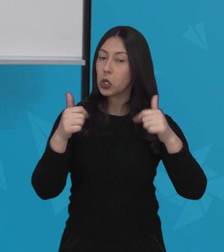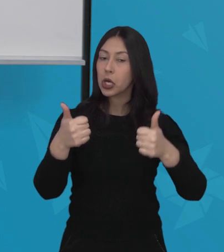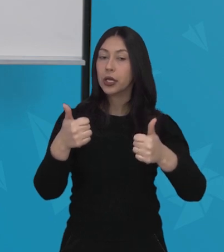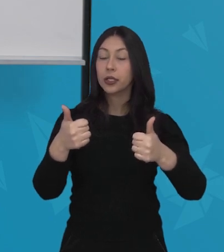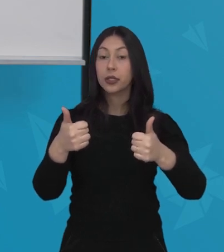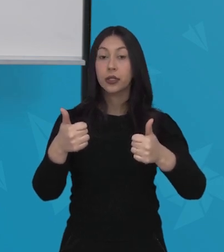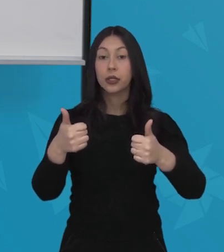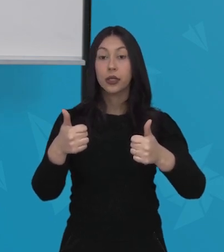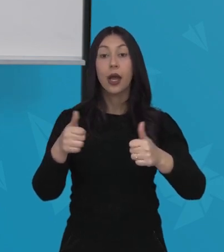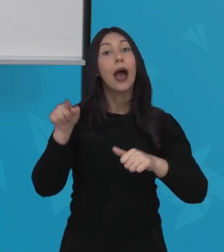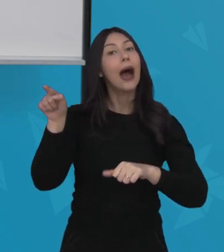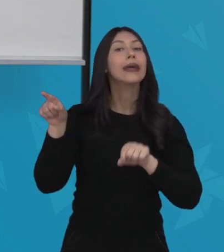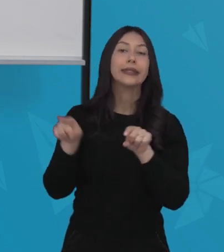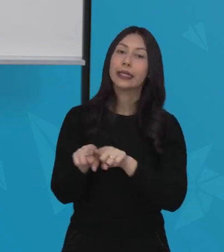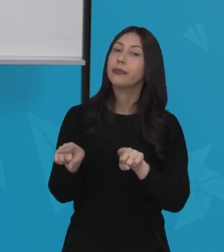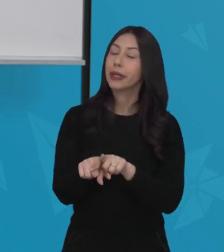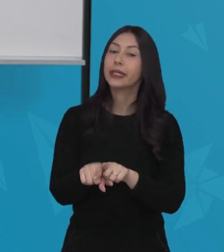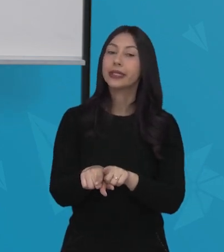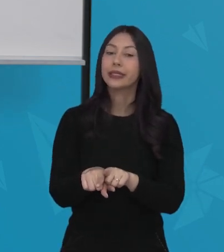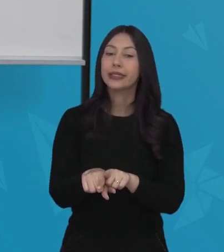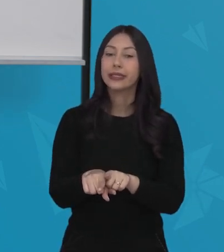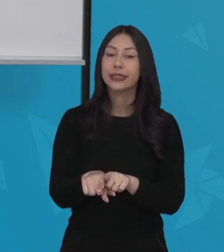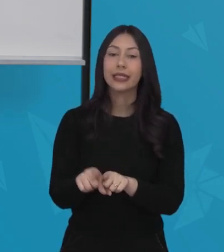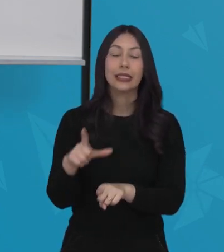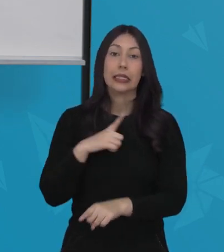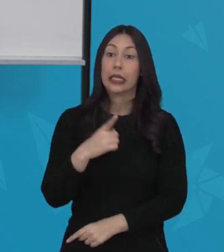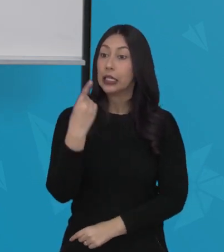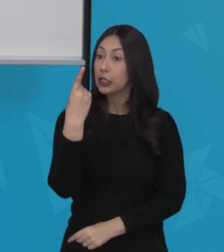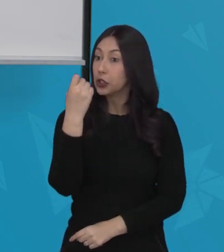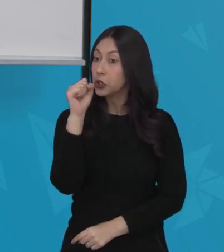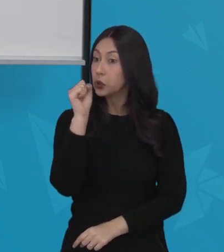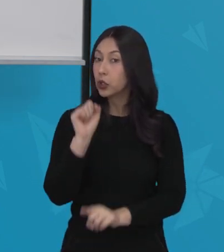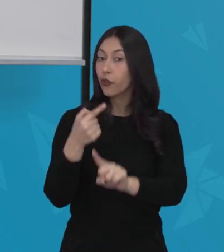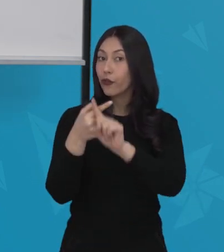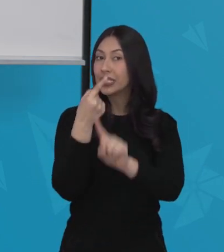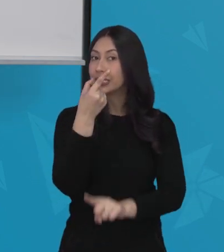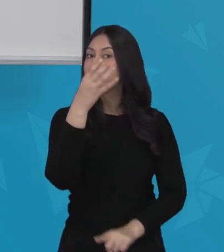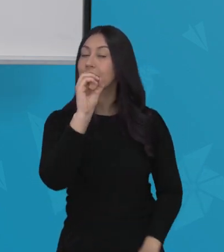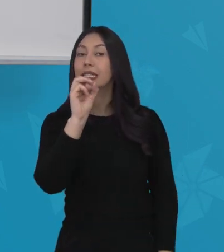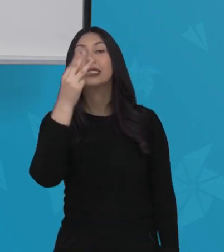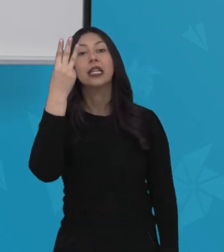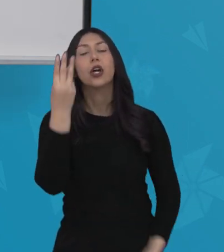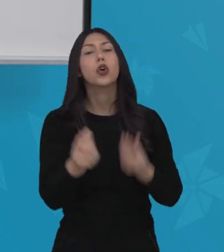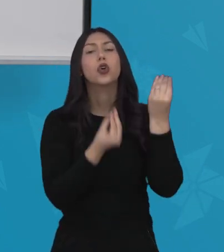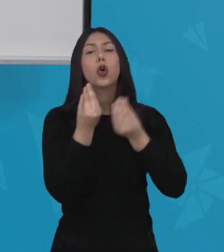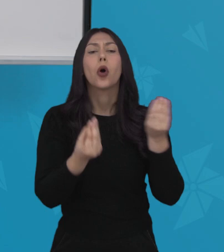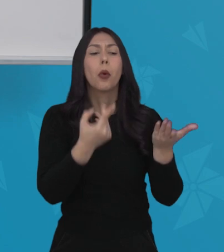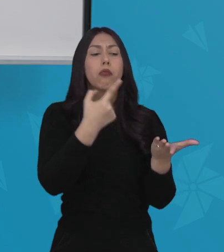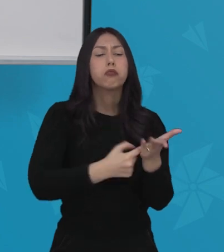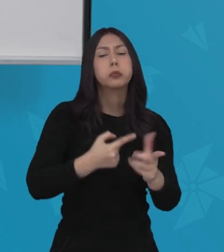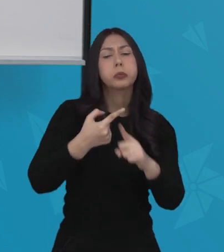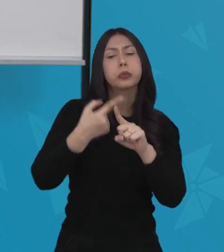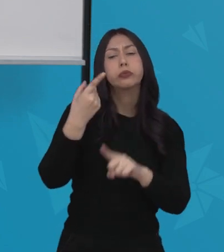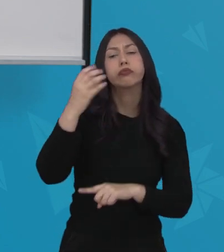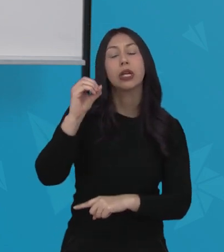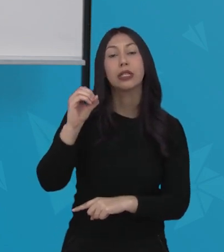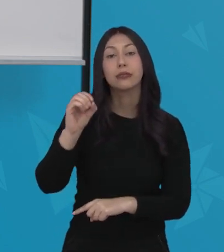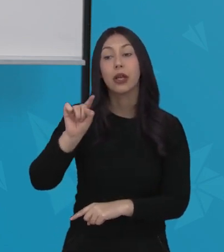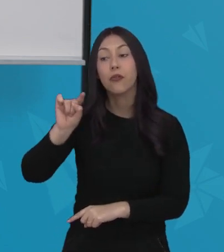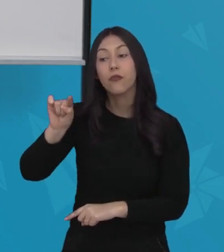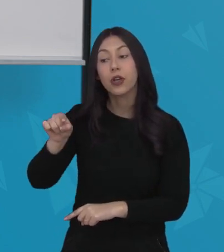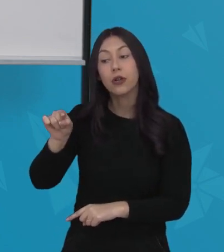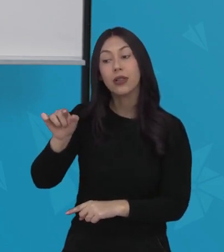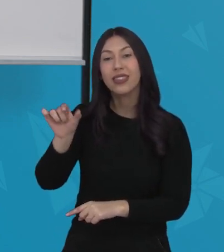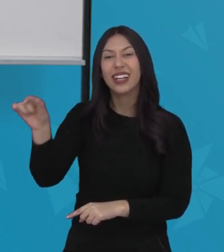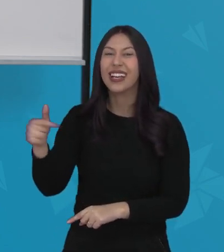Tranquilo? A mesma coisa para cá. A gente tem um 18 vezes 10 à terceira. Para representar em notação científica, a gente coloca a vírgula aqui,